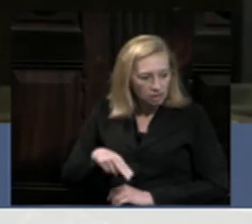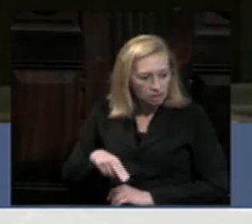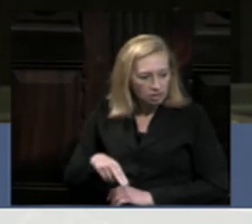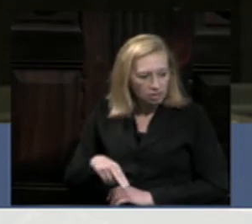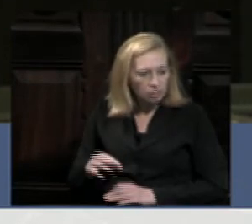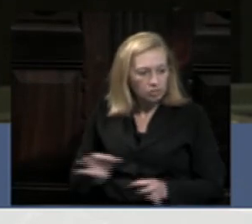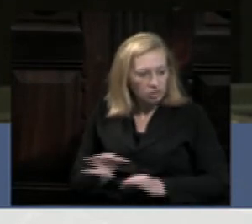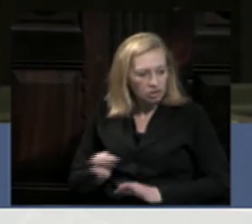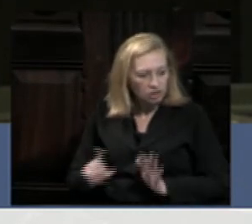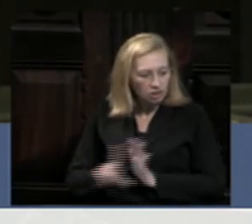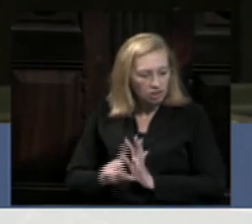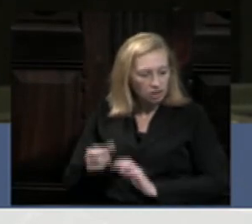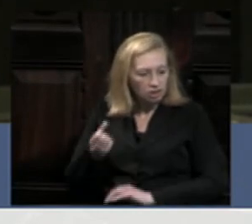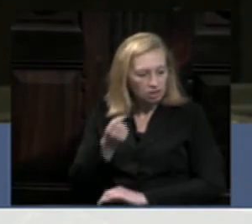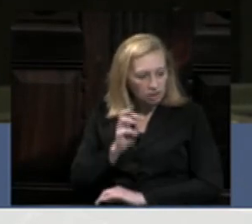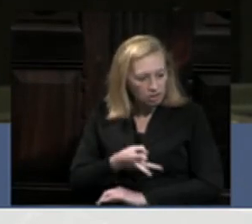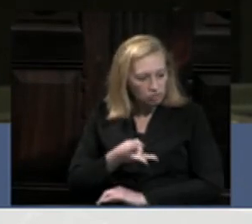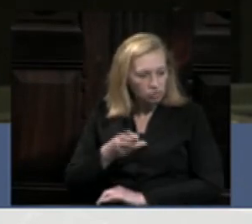Projeto de lei número